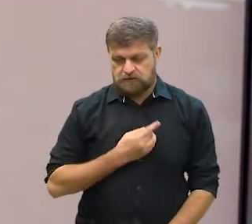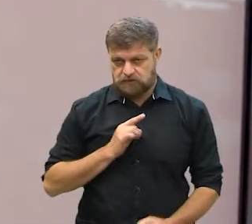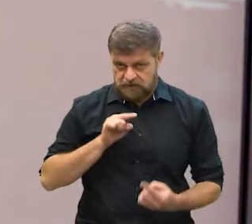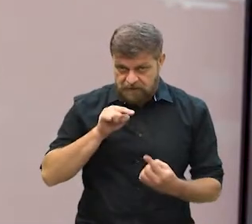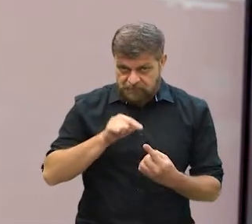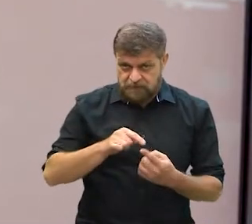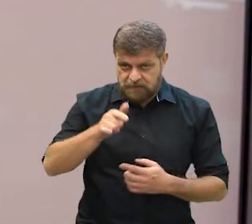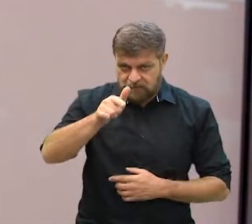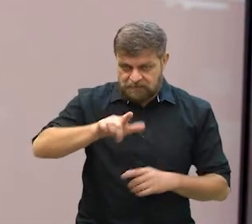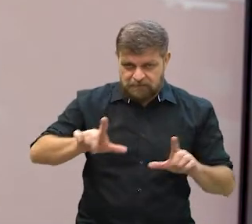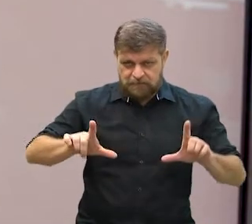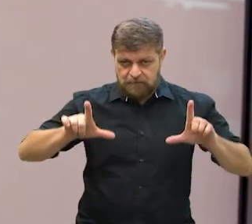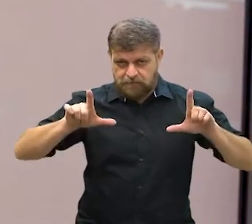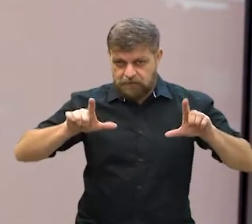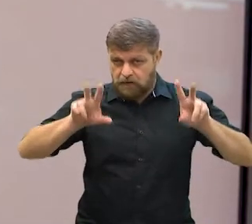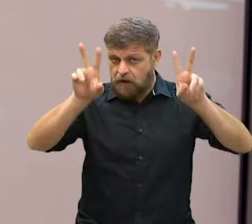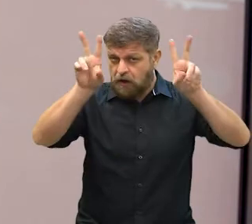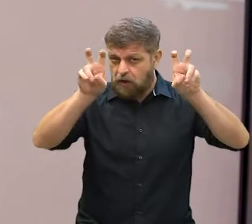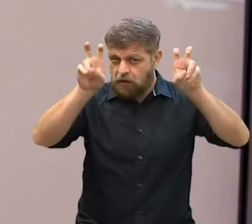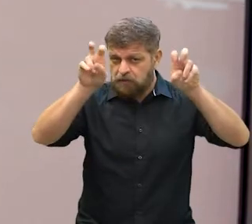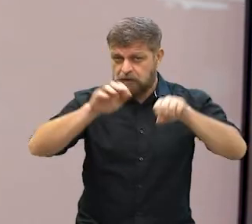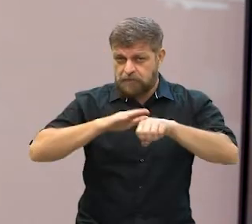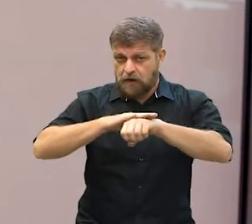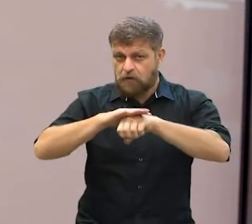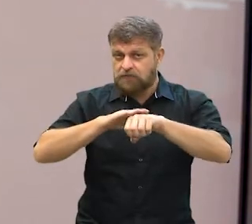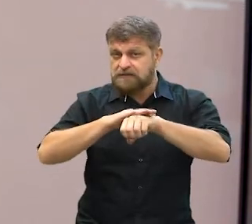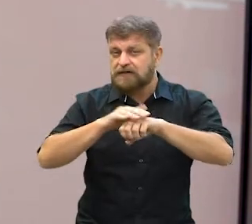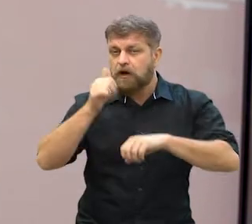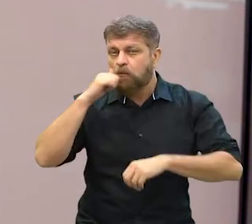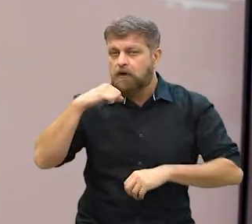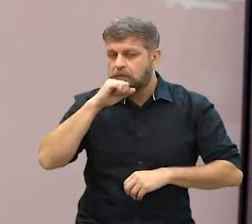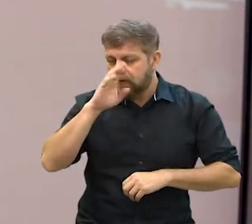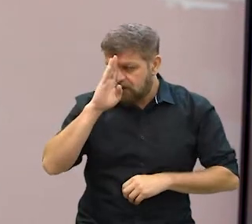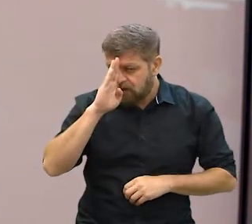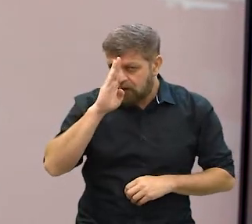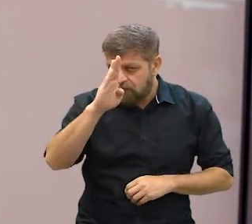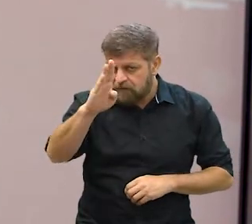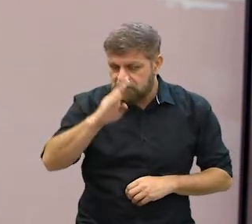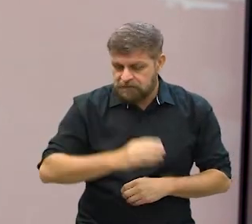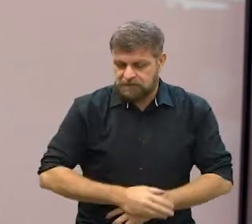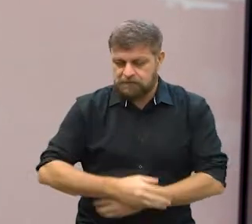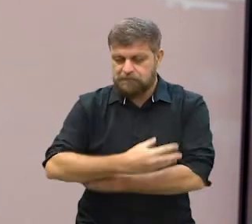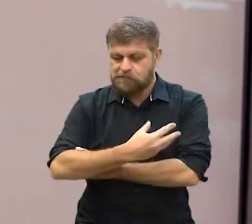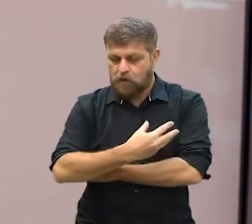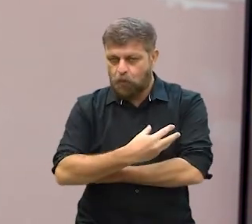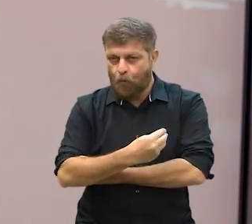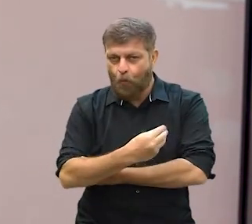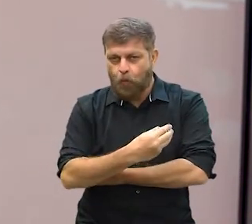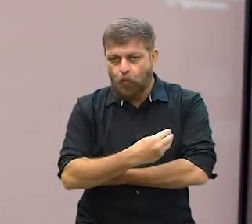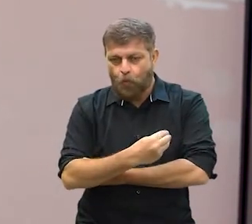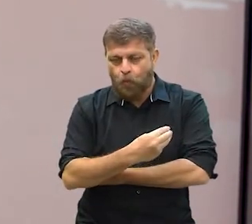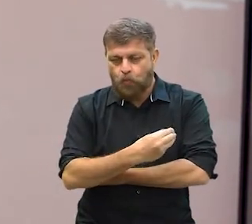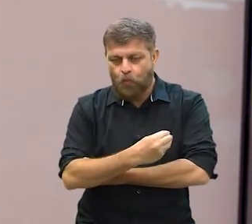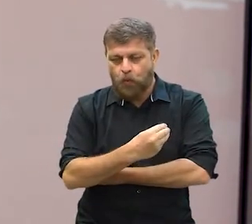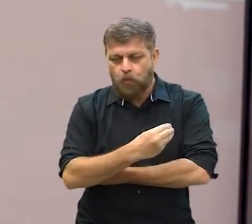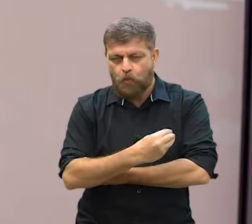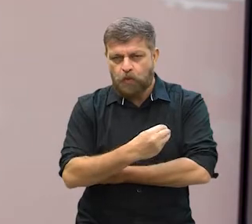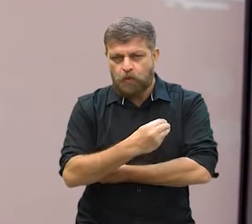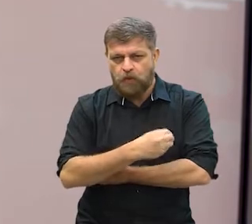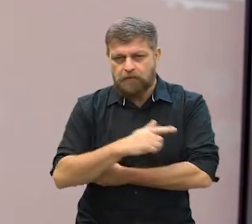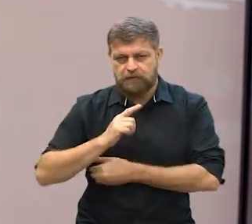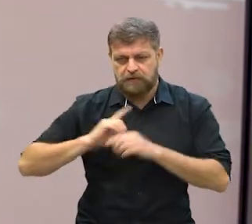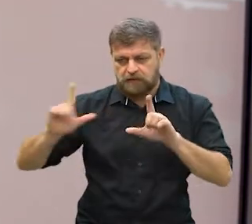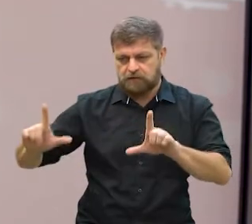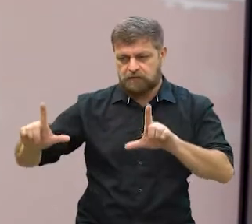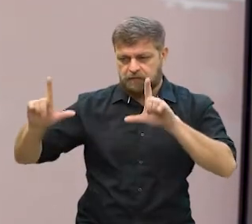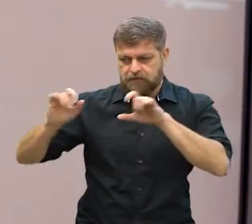Saúde é Vida de volta e hoje a gente está falando diretamente com as mamães, principalmente aquelas que estão na fase de amamentação. A gente está recebendo aqui